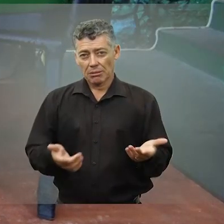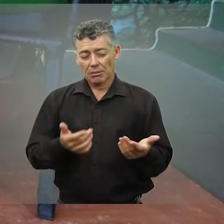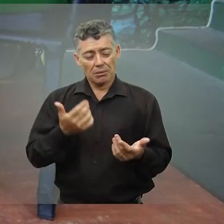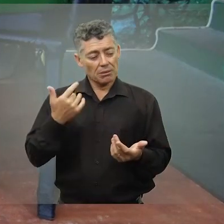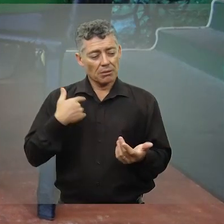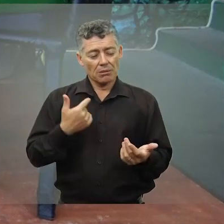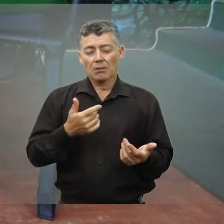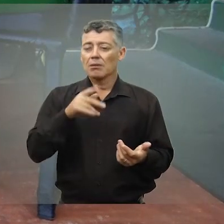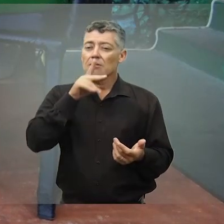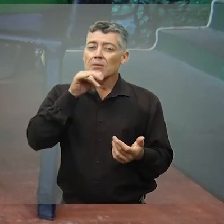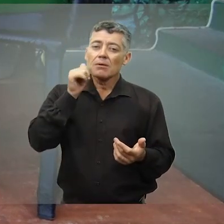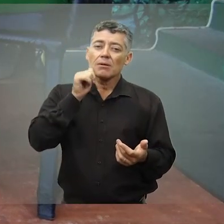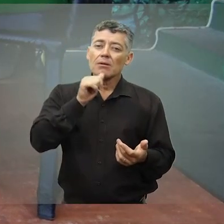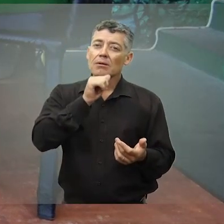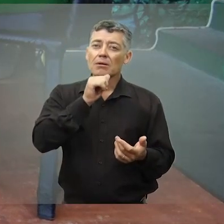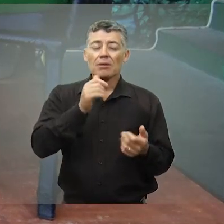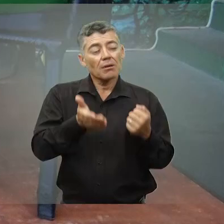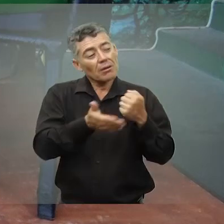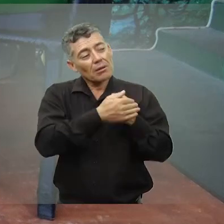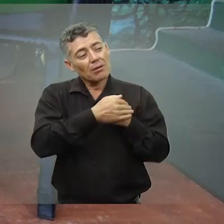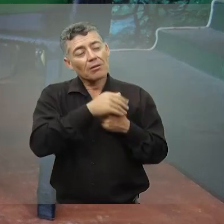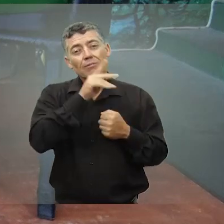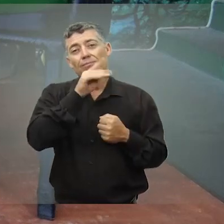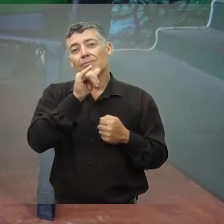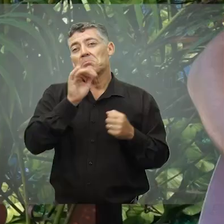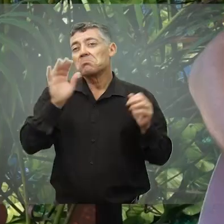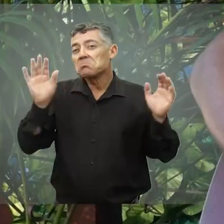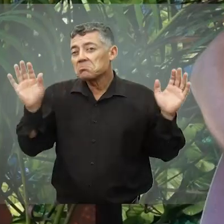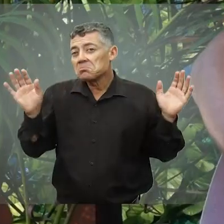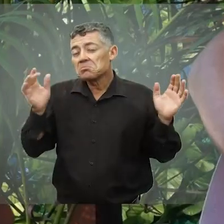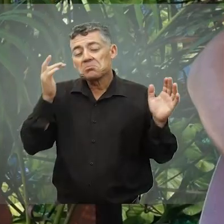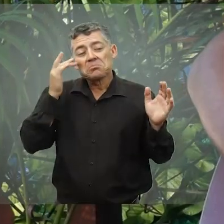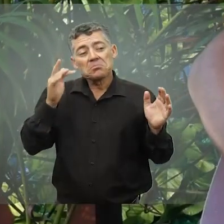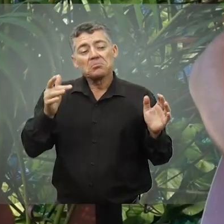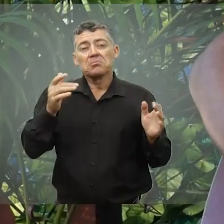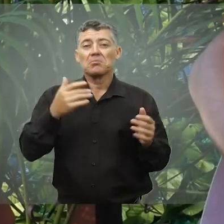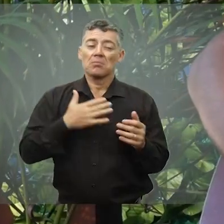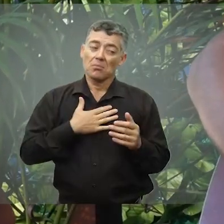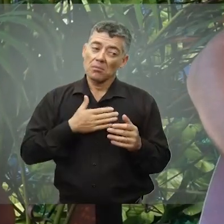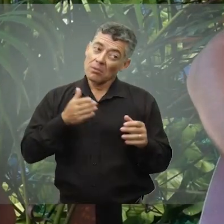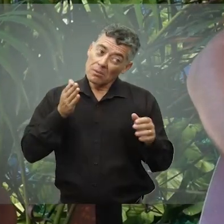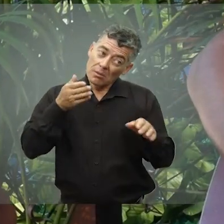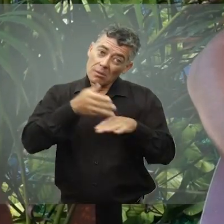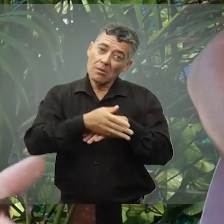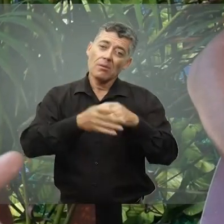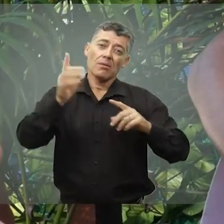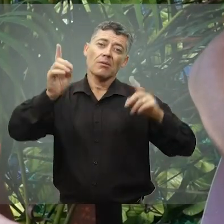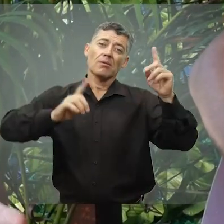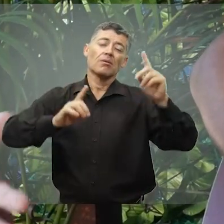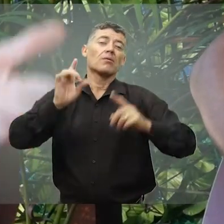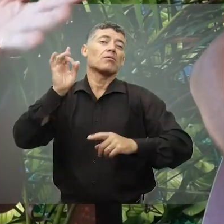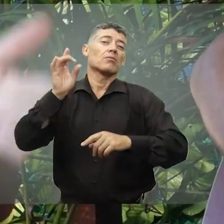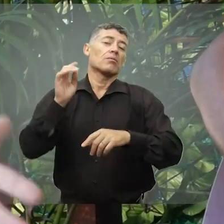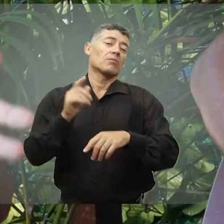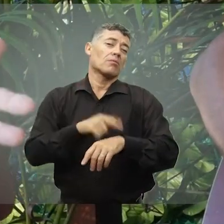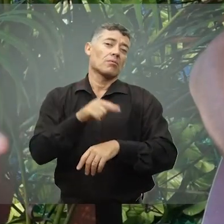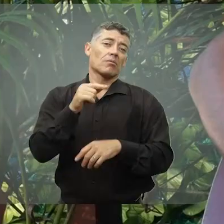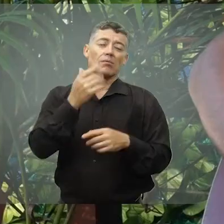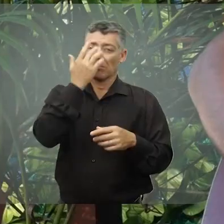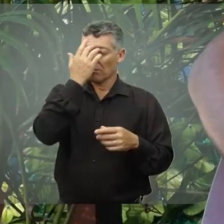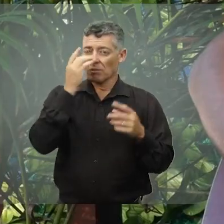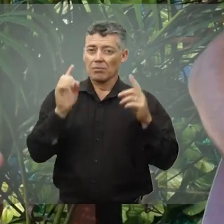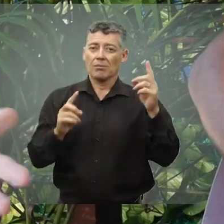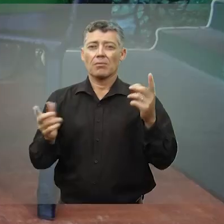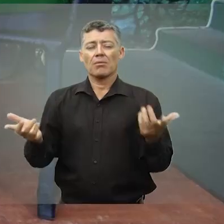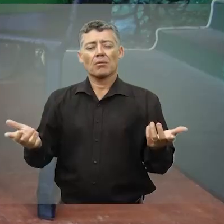inclusive dos meus pais. Oh. Porque meus pais só foram saber que eu ia cantar no carnaval, porque,